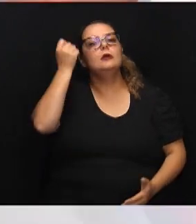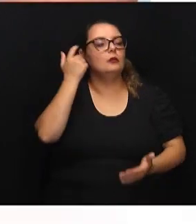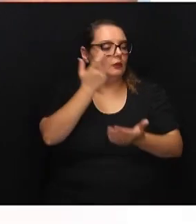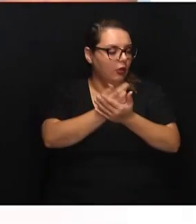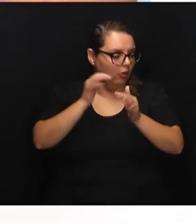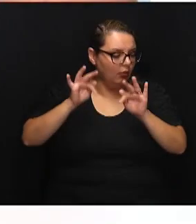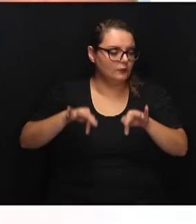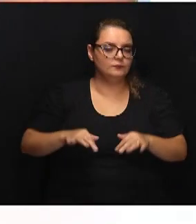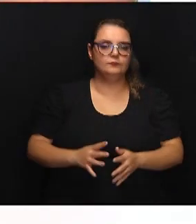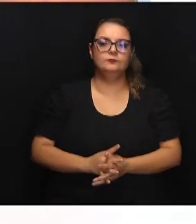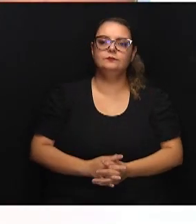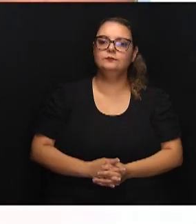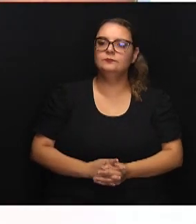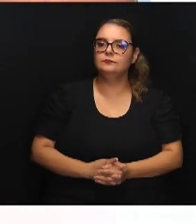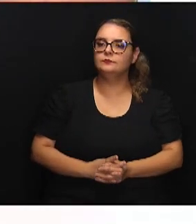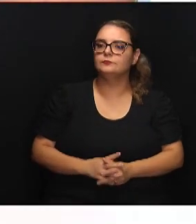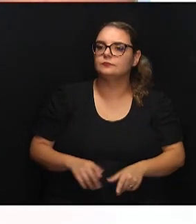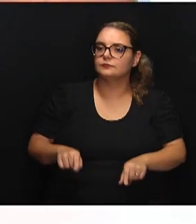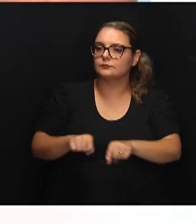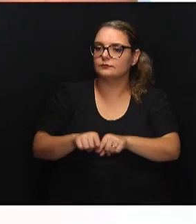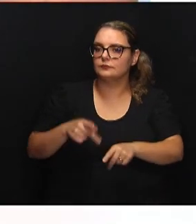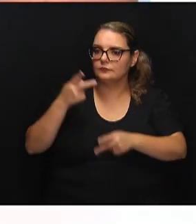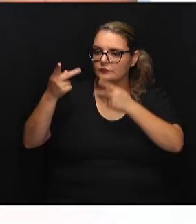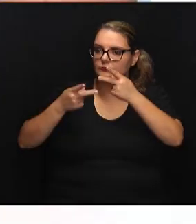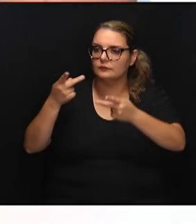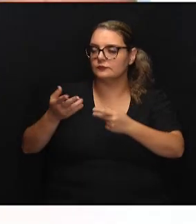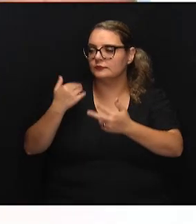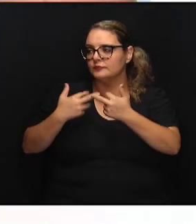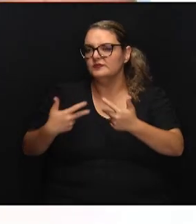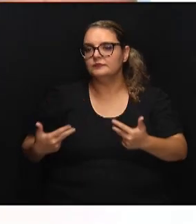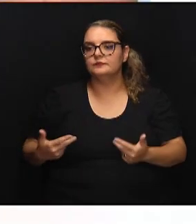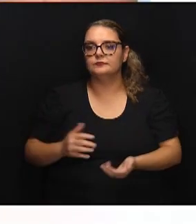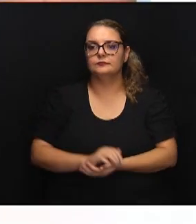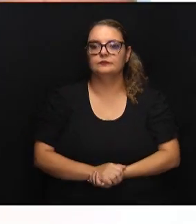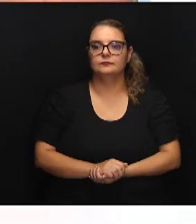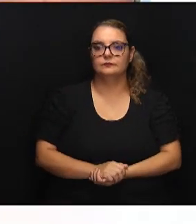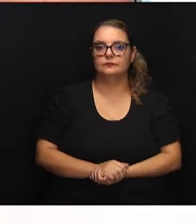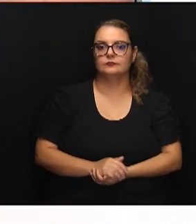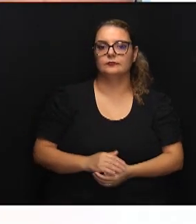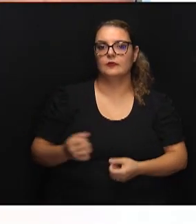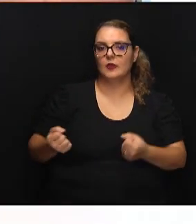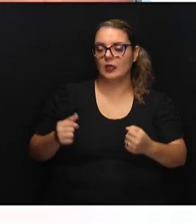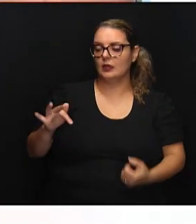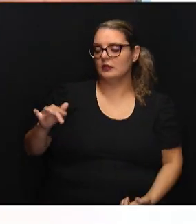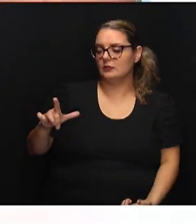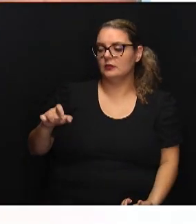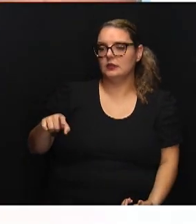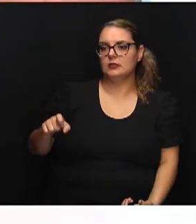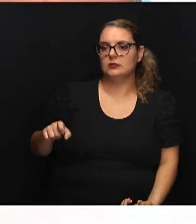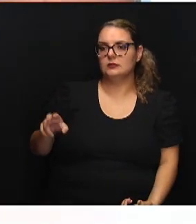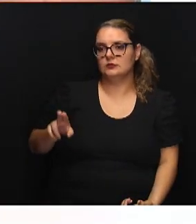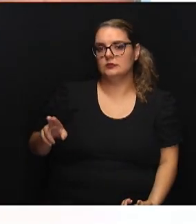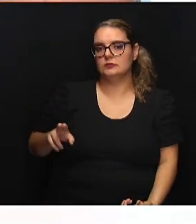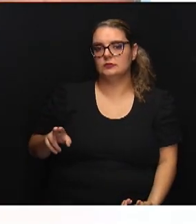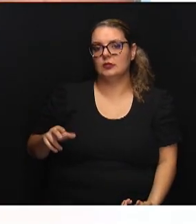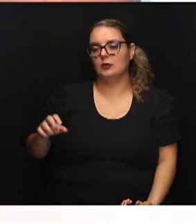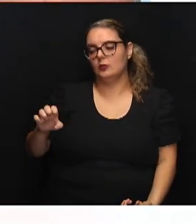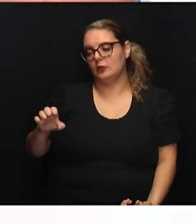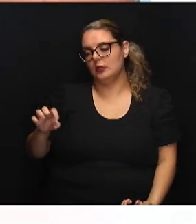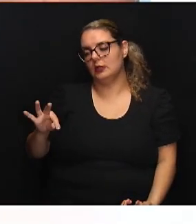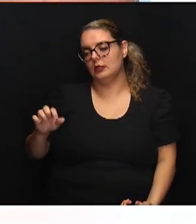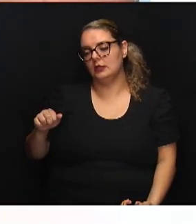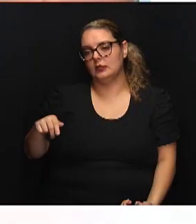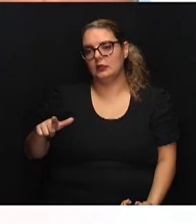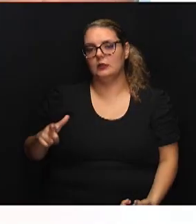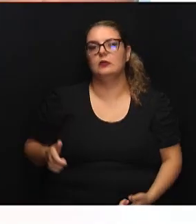tem a questão, como a gente falou, dos alimentos, né? Se o pessoal, os carros que são flex, começarem a utilizar o etanol, vai aumentar a